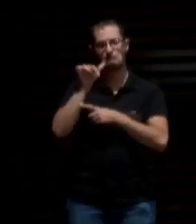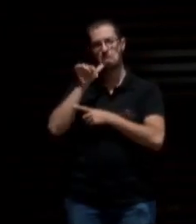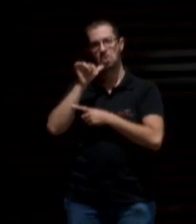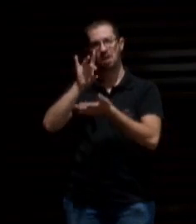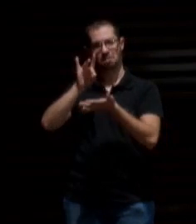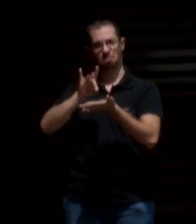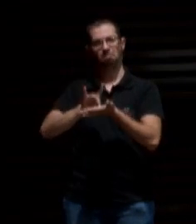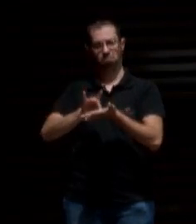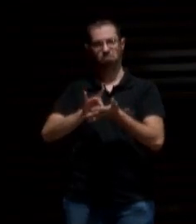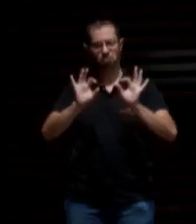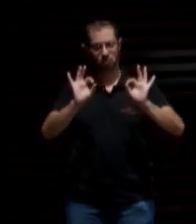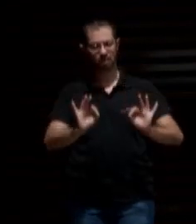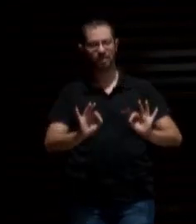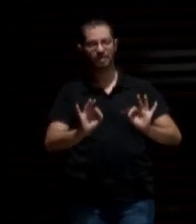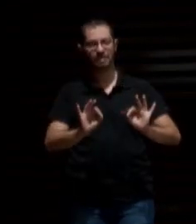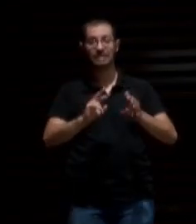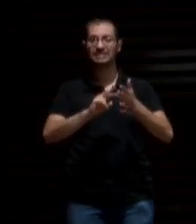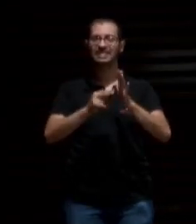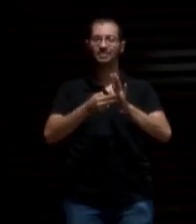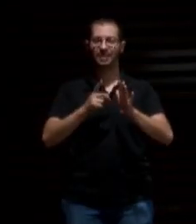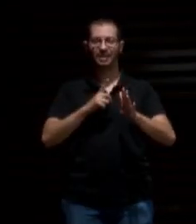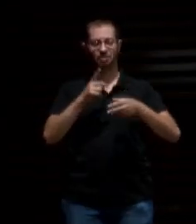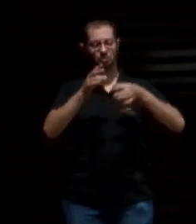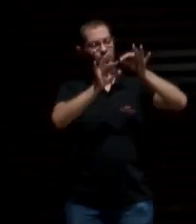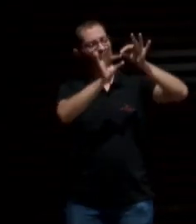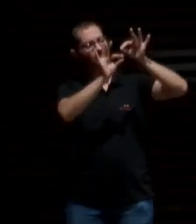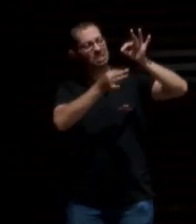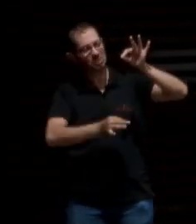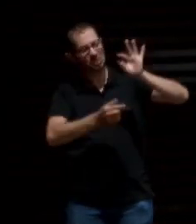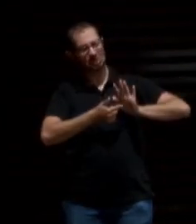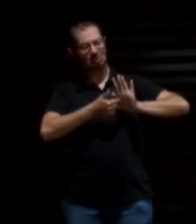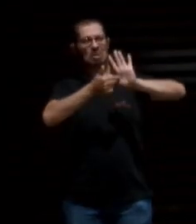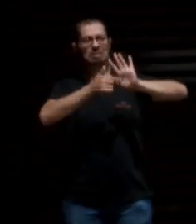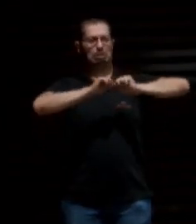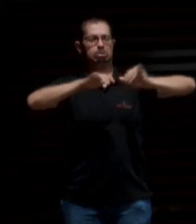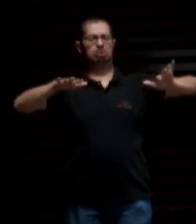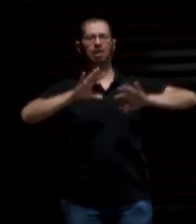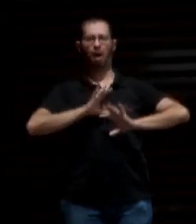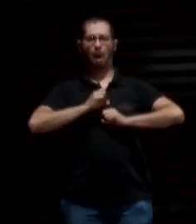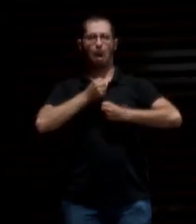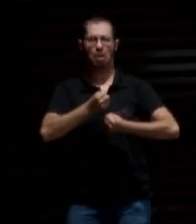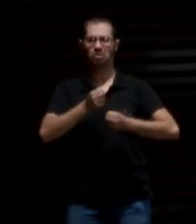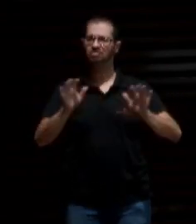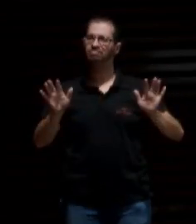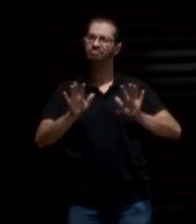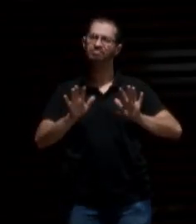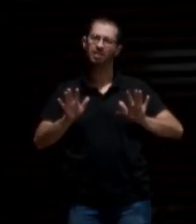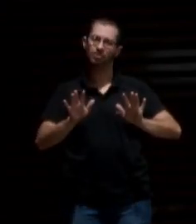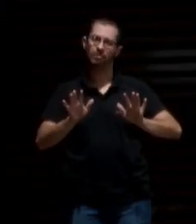você está tendo um discurso de ódio. Então, não é ideologia de gênero, amados, é uma ideologia anticristã,